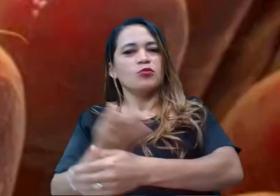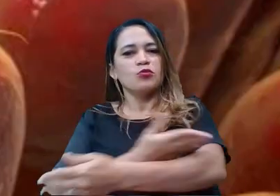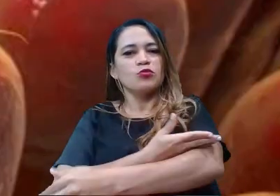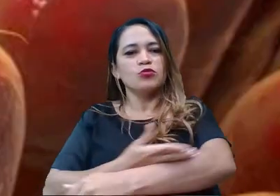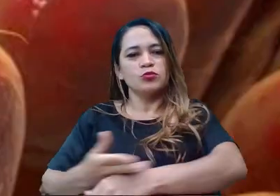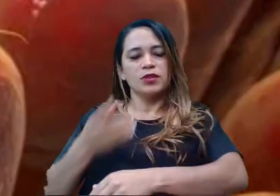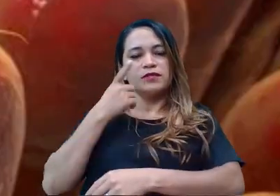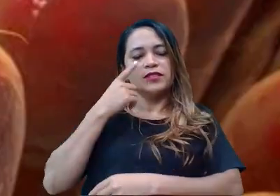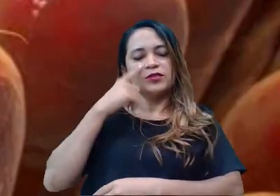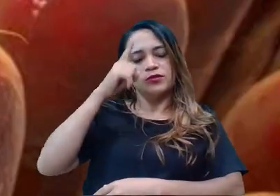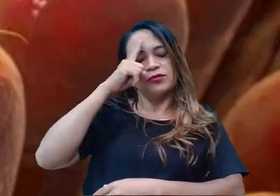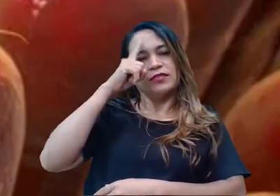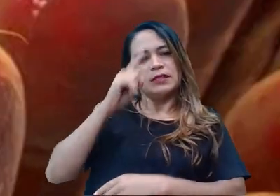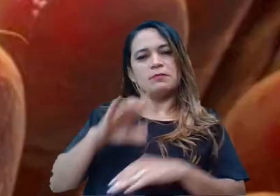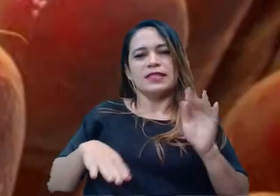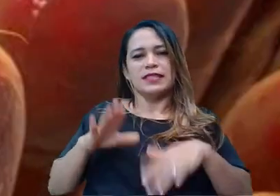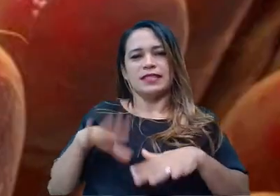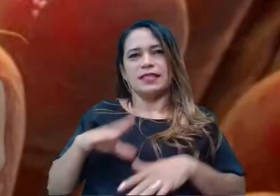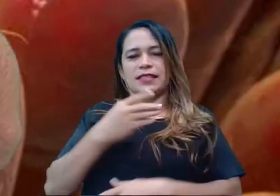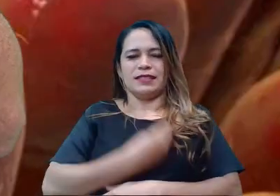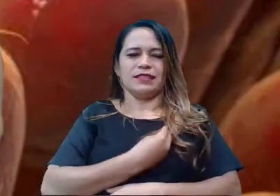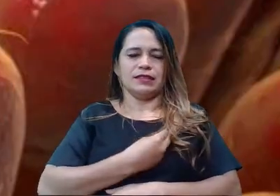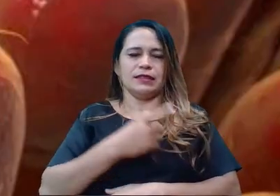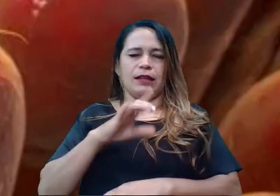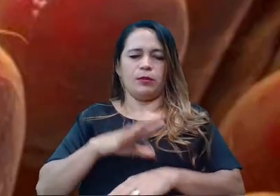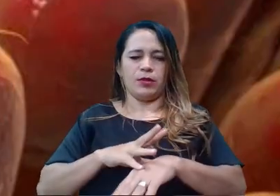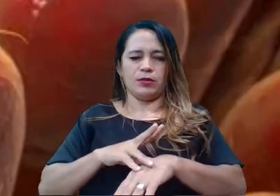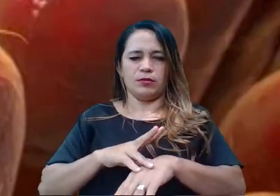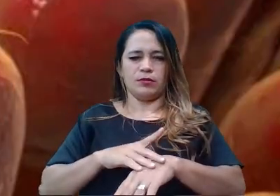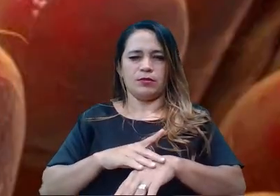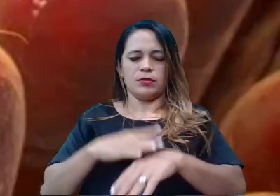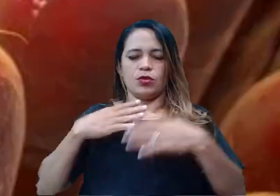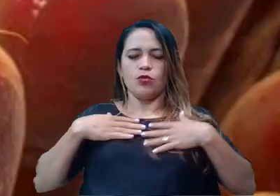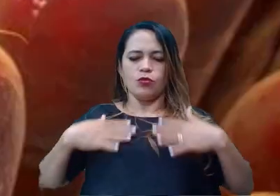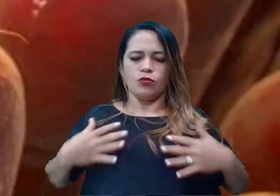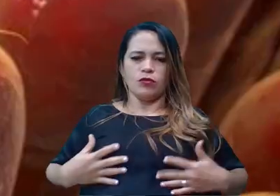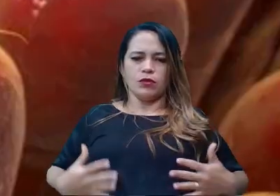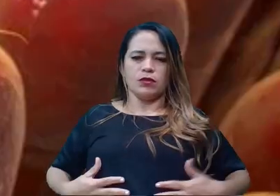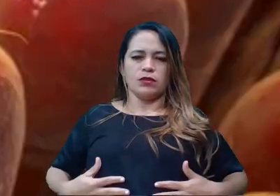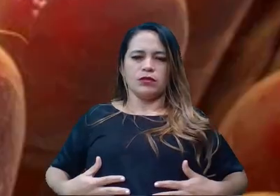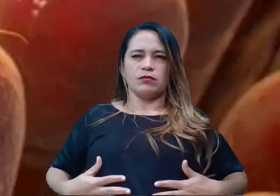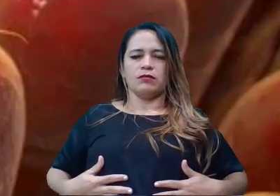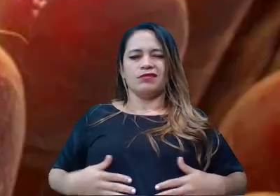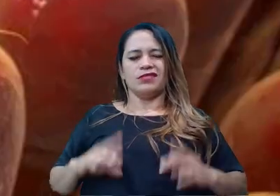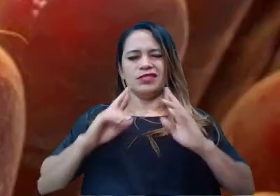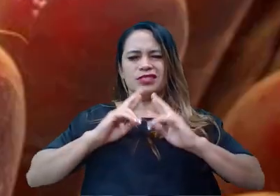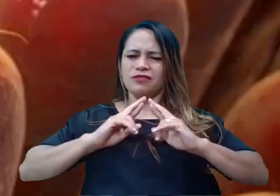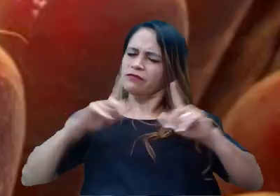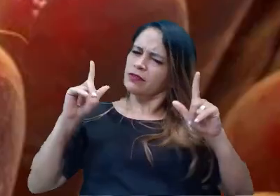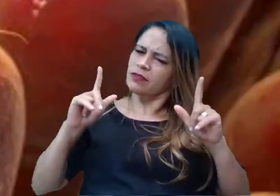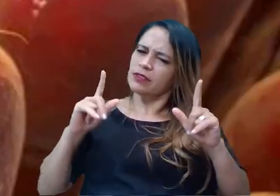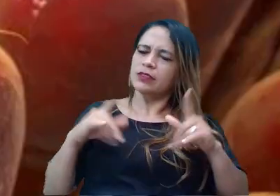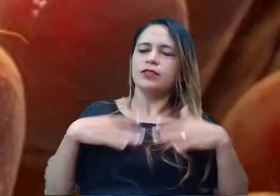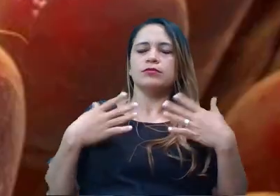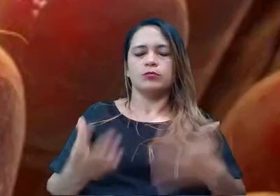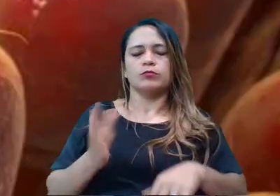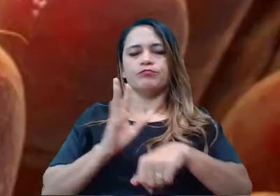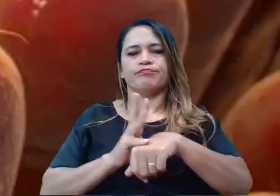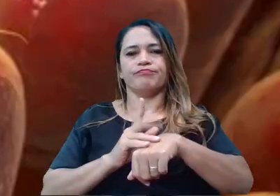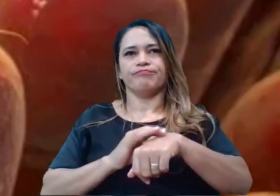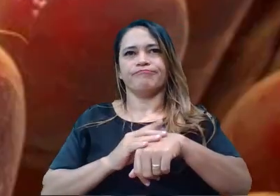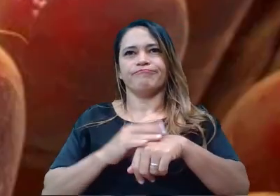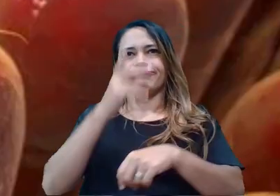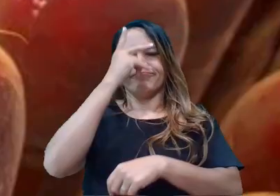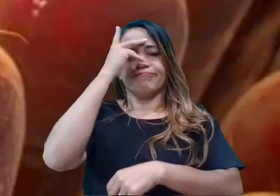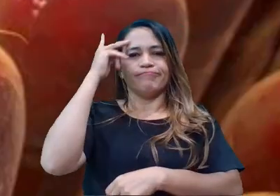dia a dia. Só que existem algumas doenças que o físico da pessoa fica muito afetado. Então, são doenças que algumas pessoas